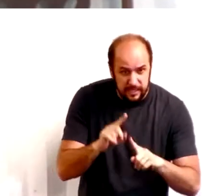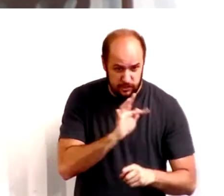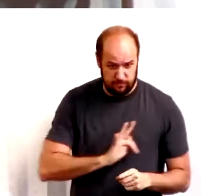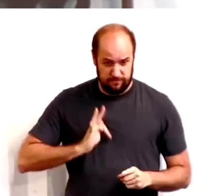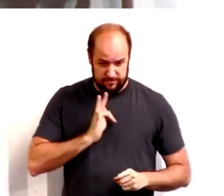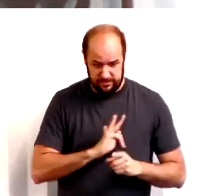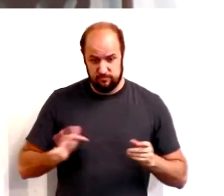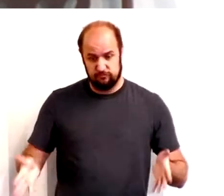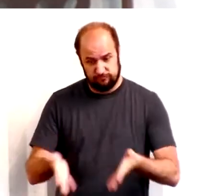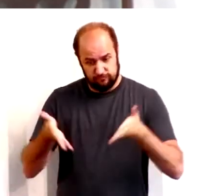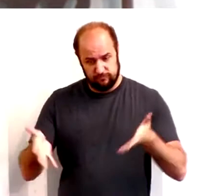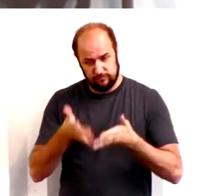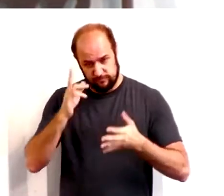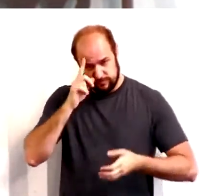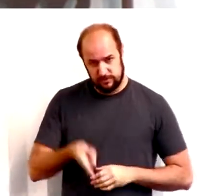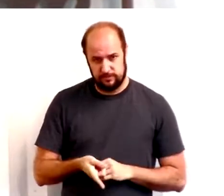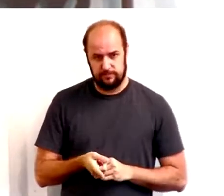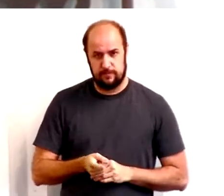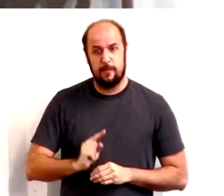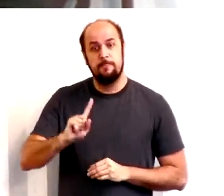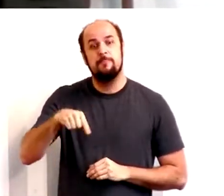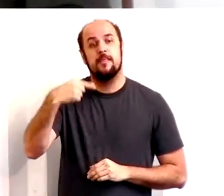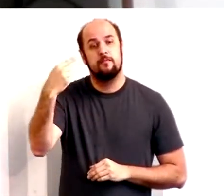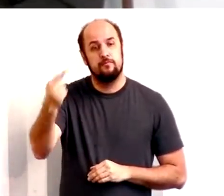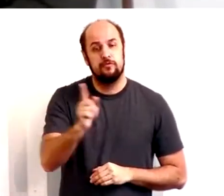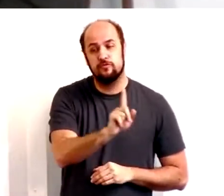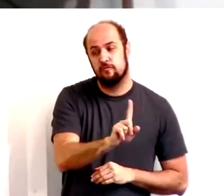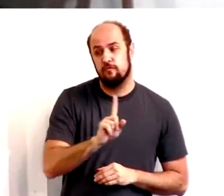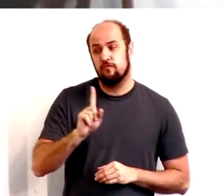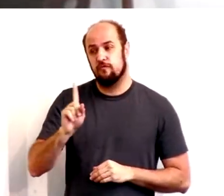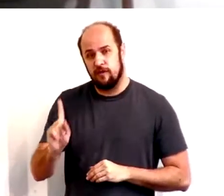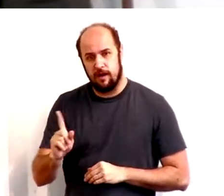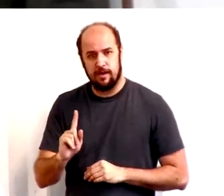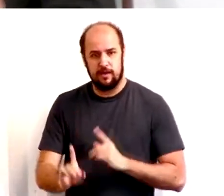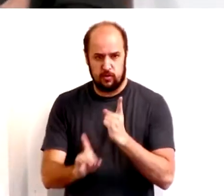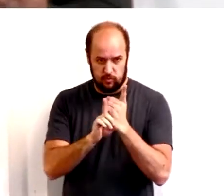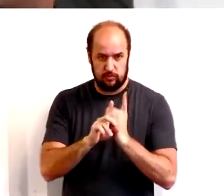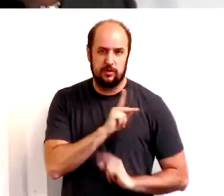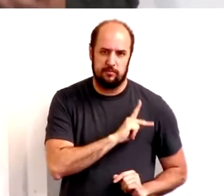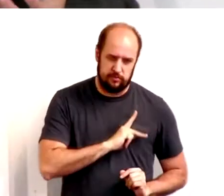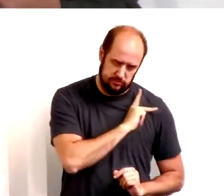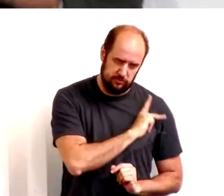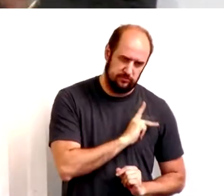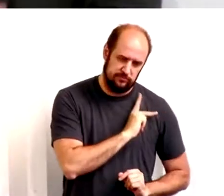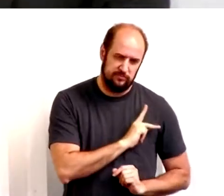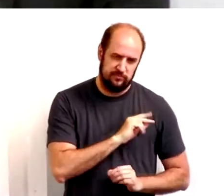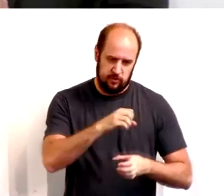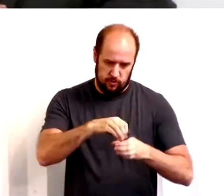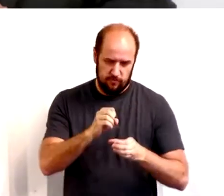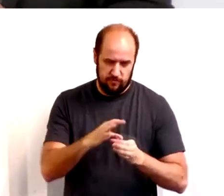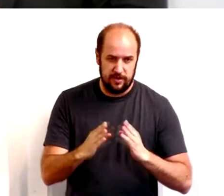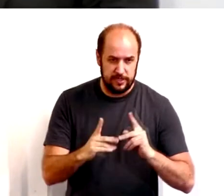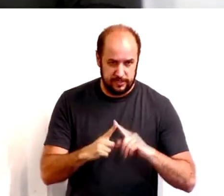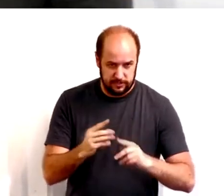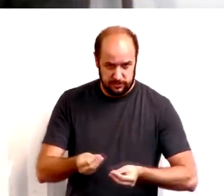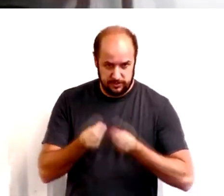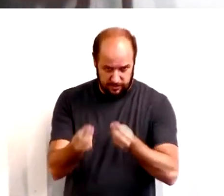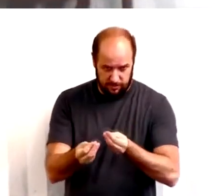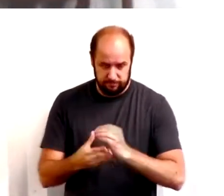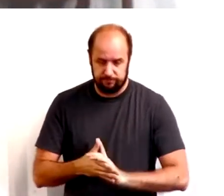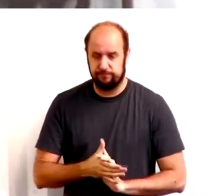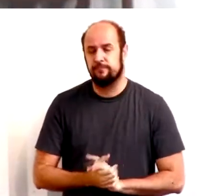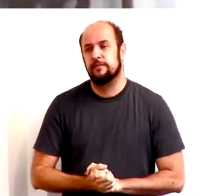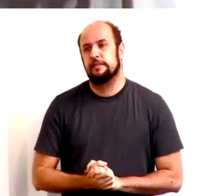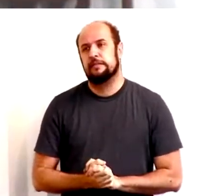Filipos, a ir até Paulo, levar uma oferta, está lá no capítulo 4, levar uma oferta que a igreja estava dando a